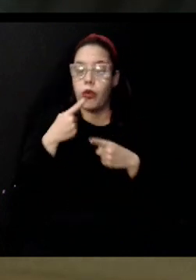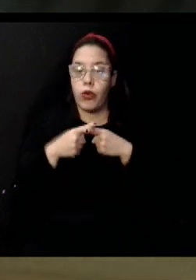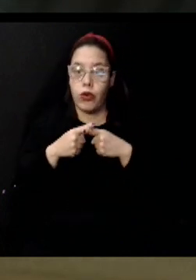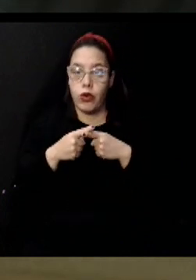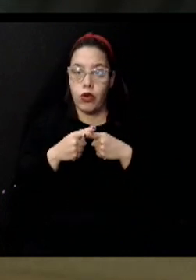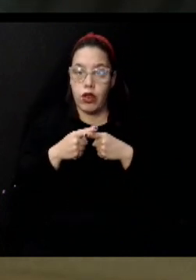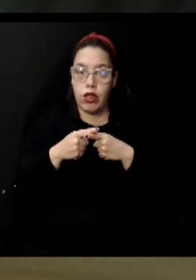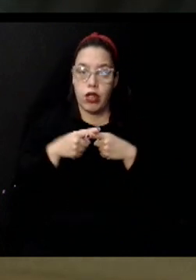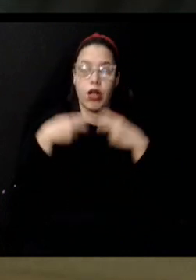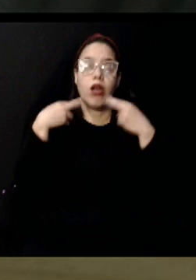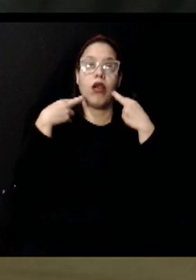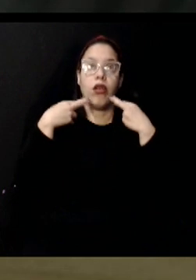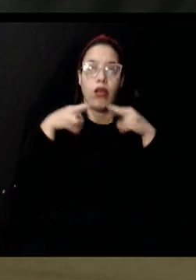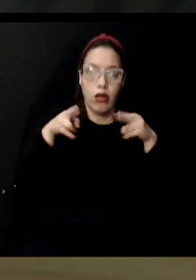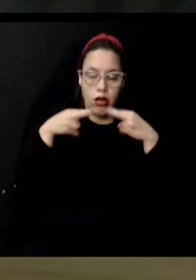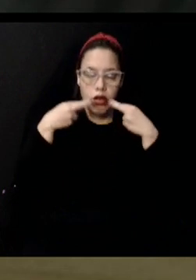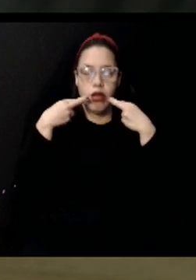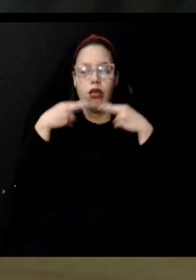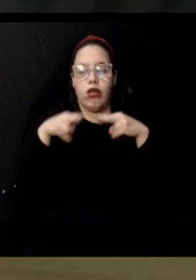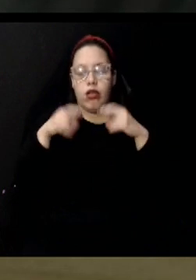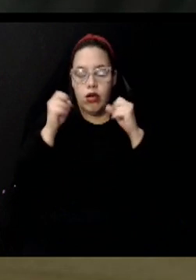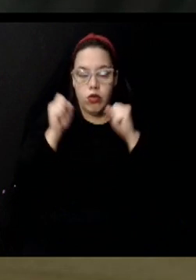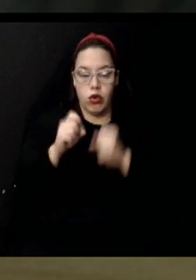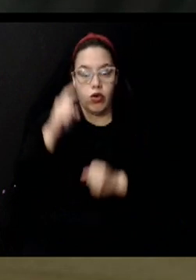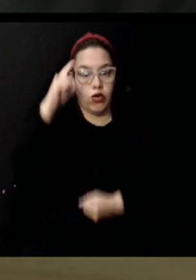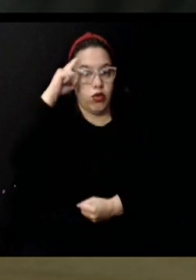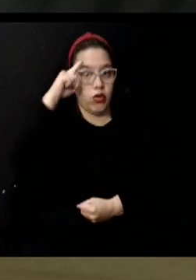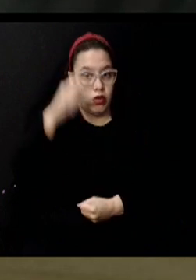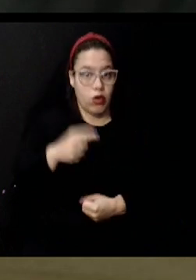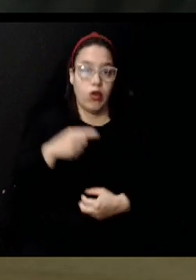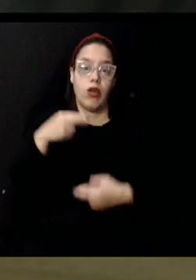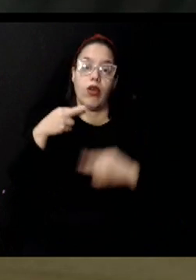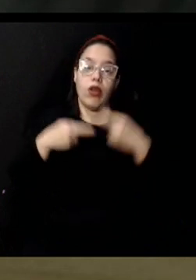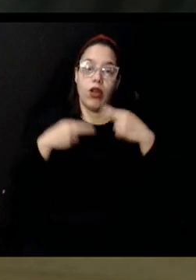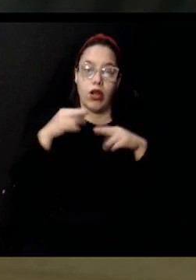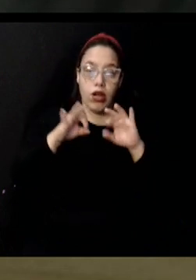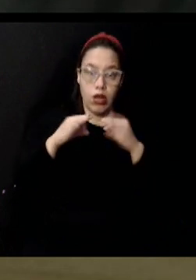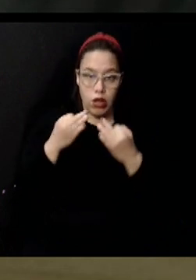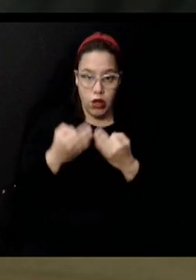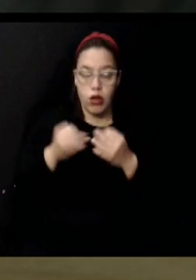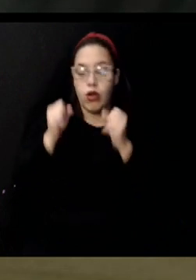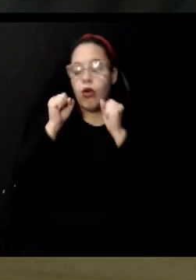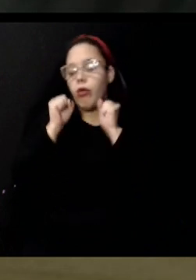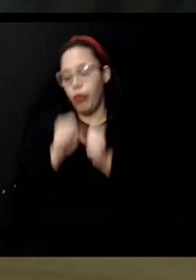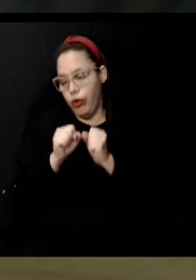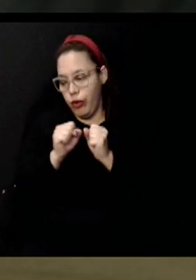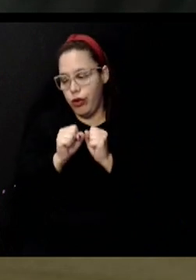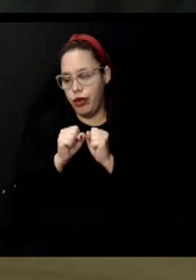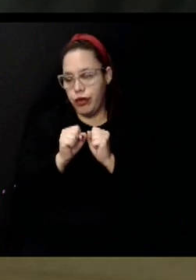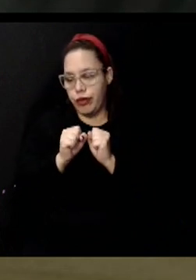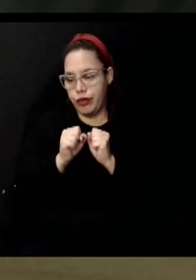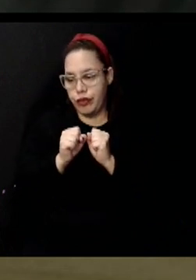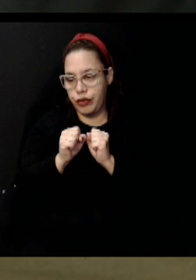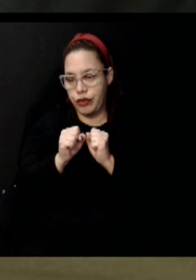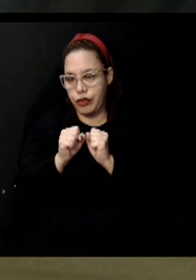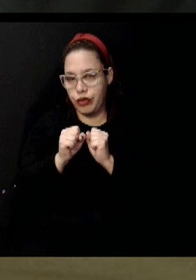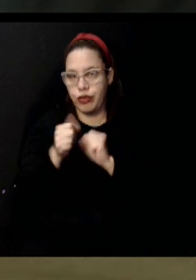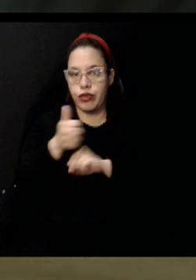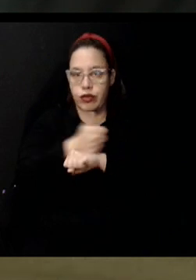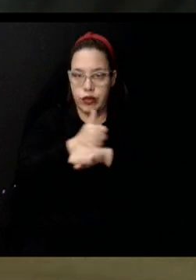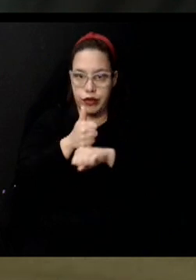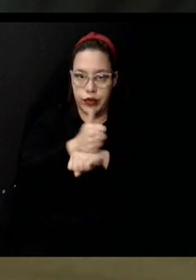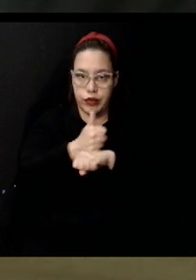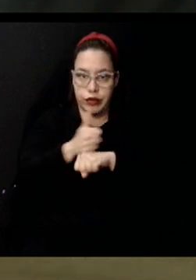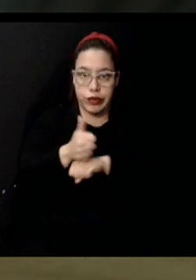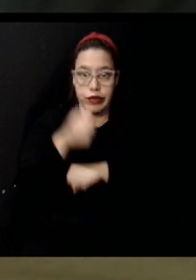reclamação pode afetar diretamente as relações familiares, pode Pode. afetar pode. as relações profissionais Sim.